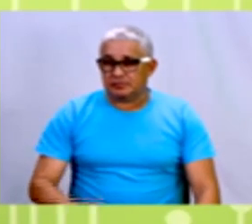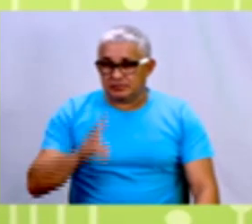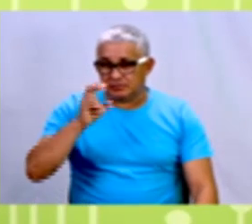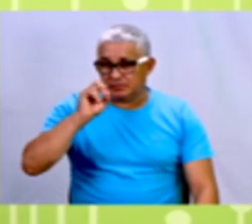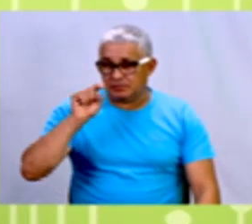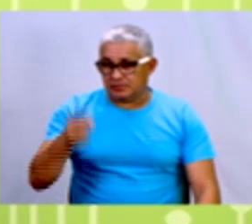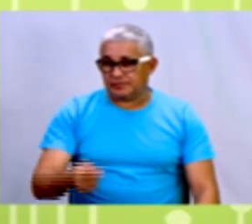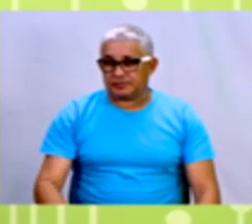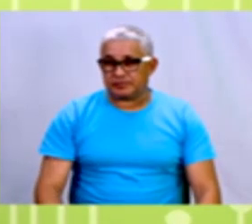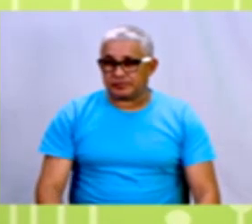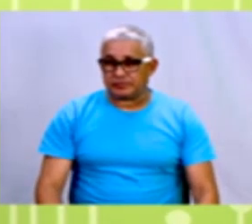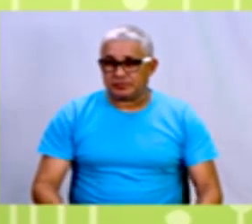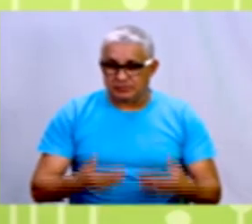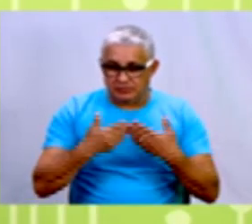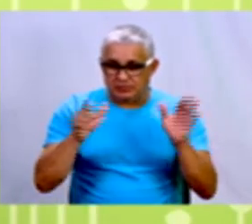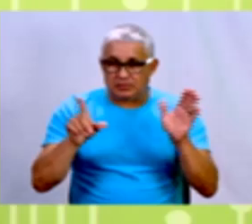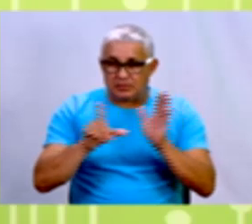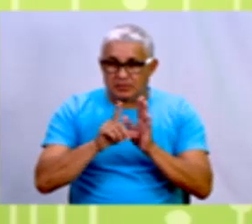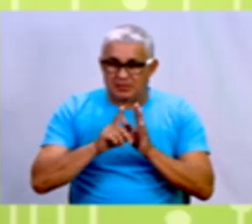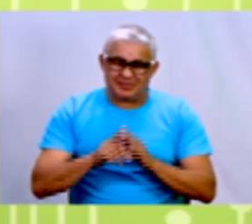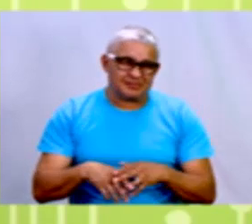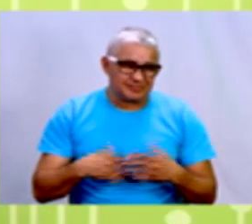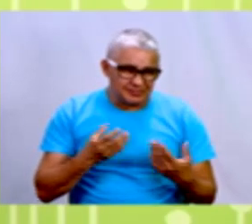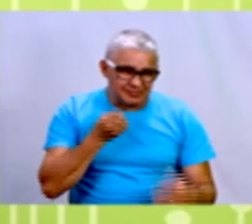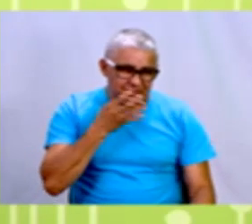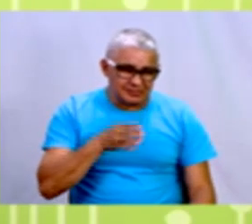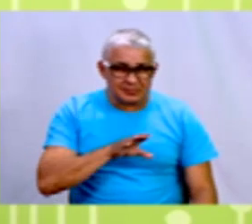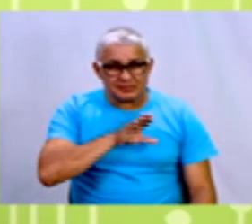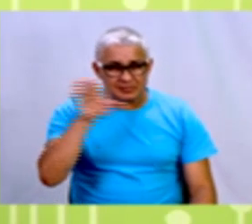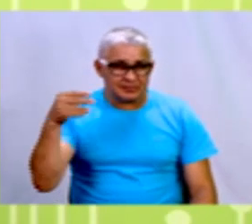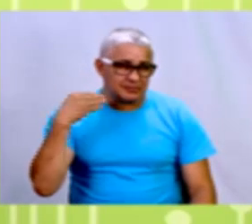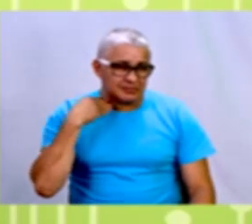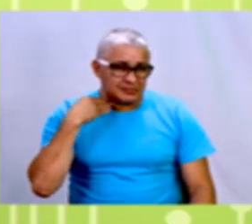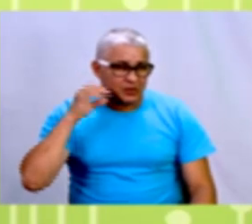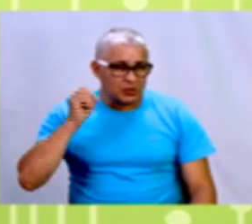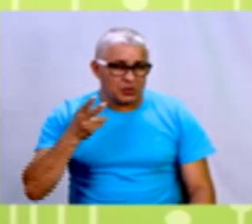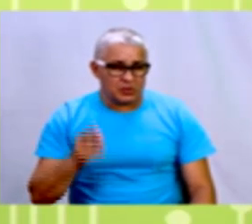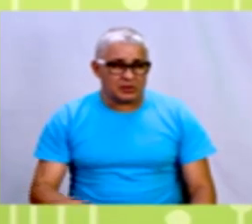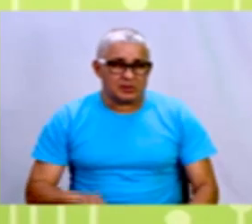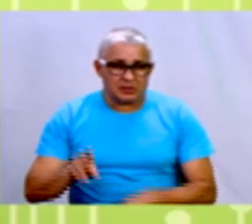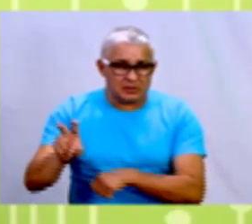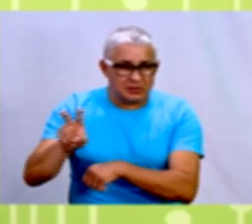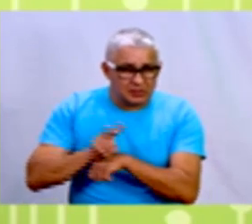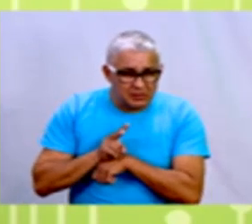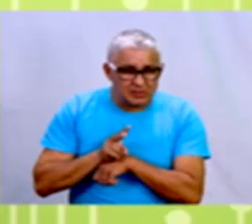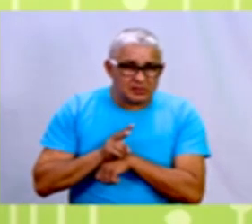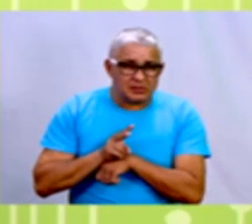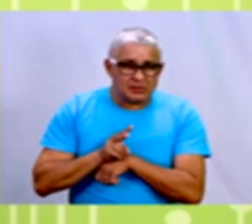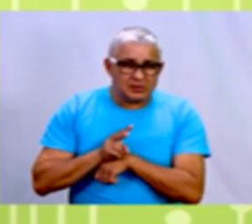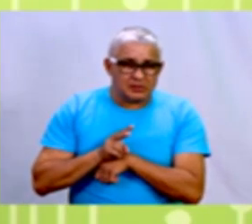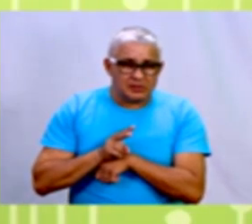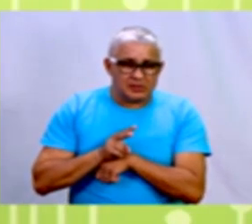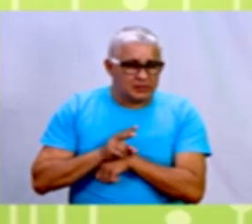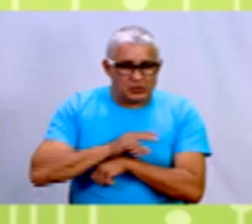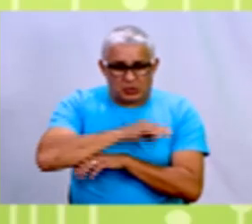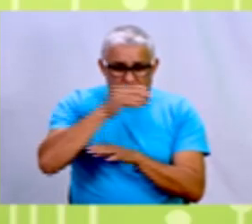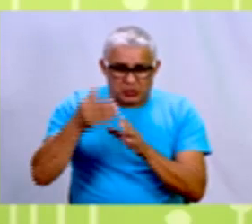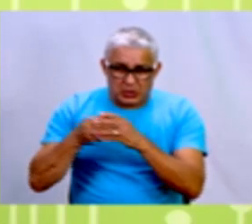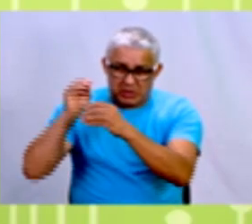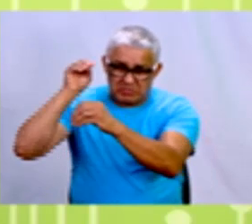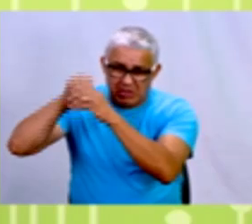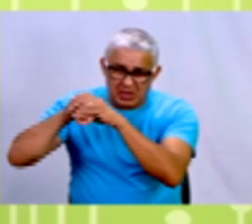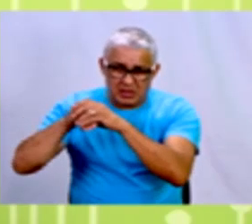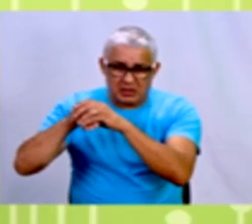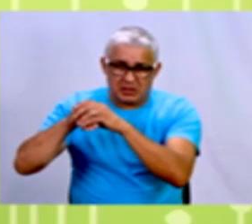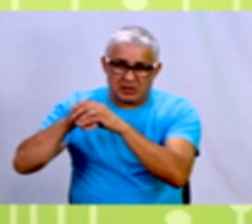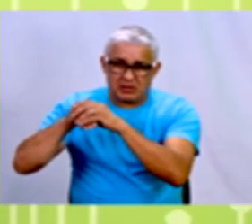mil reais para abrir essa loja. Vale a pena eu ir lá no banco ou emprestar, ou se eu tiver, tirar tudo que eu tenho aplicado para investir nessa